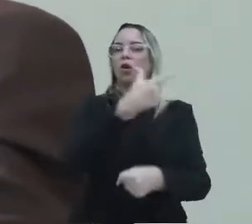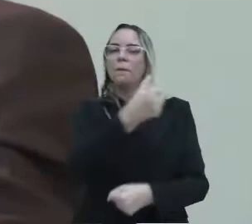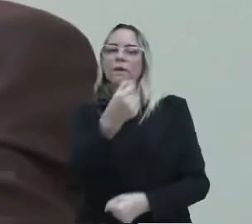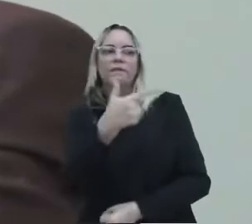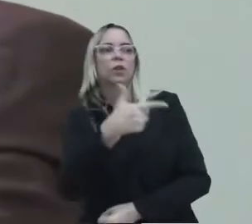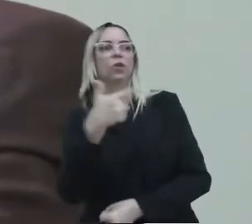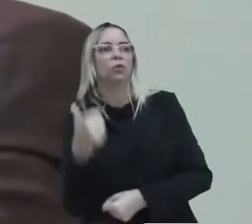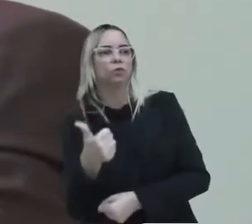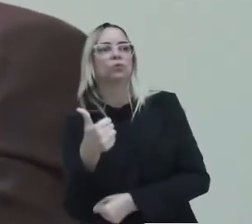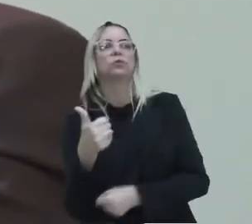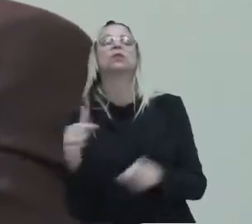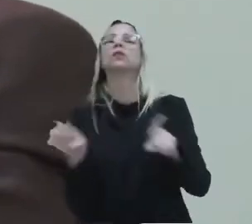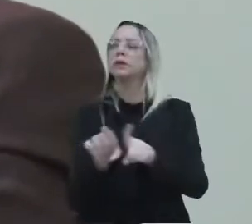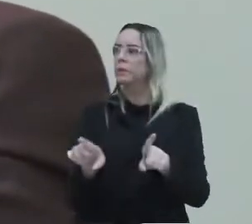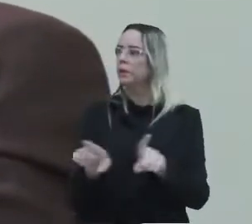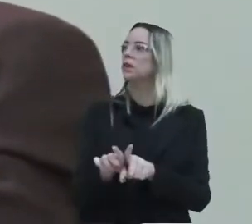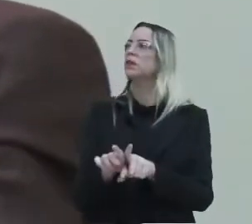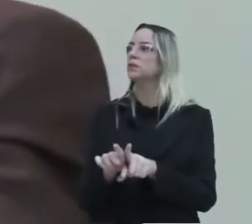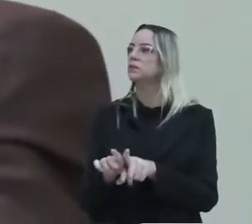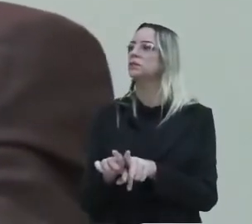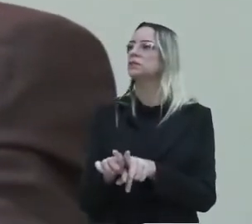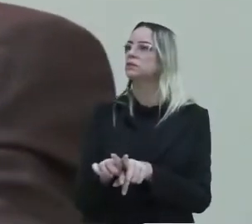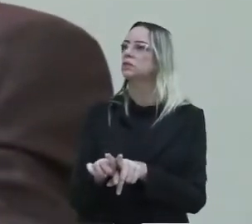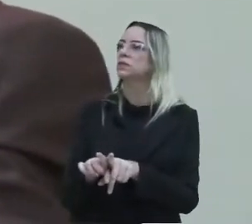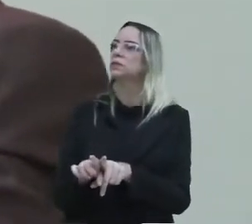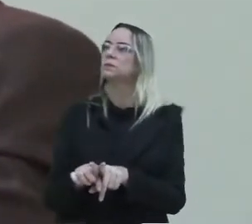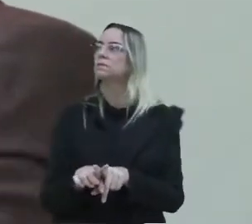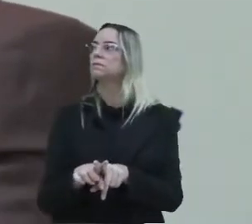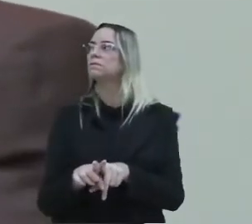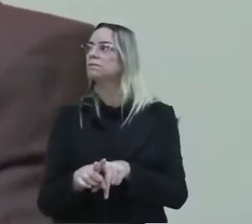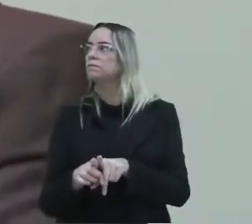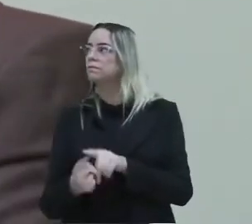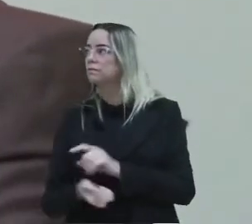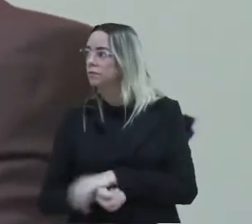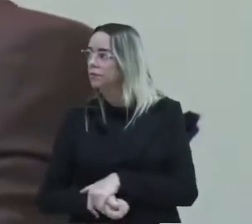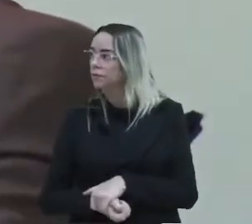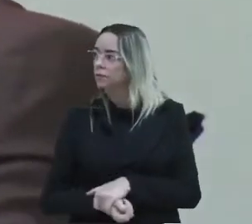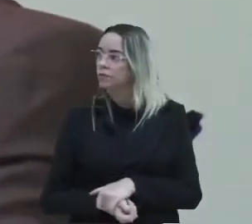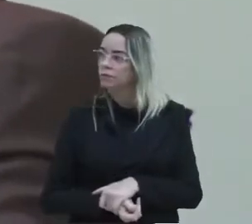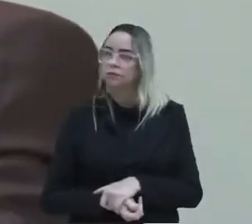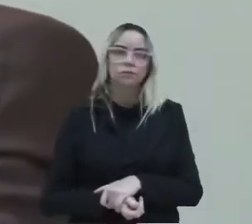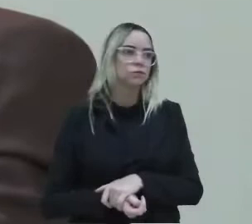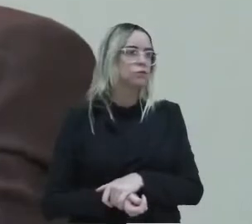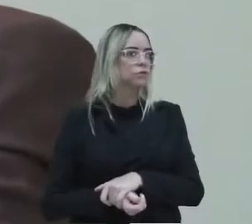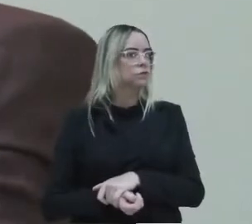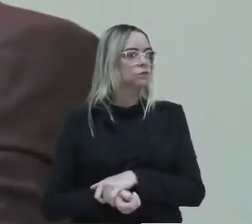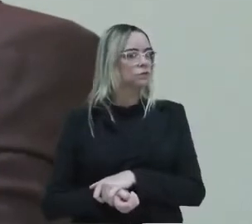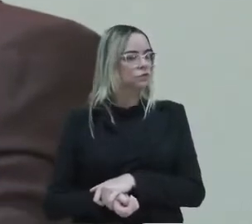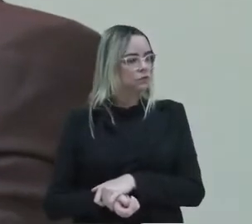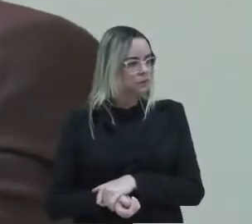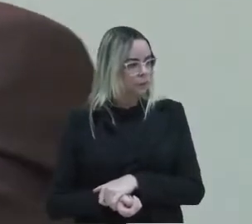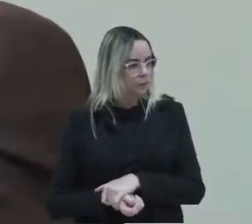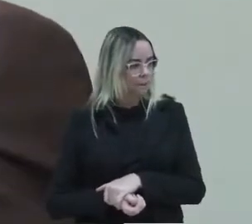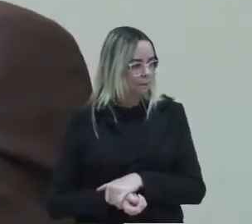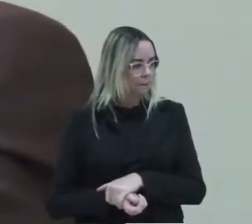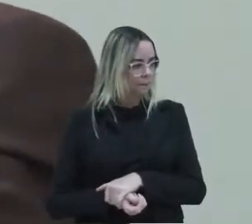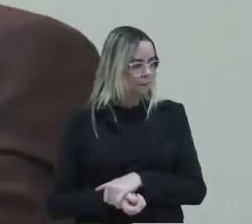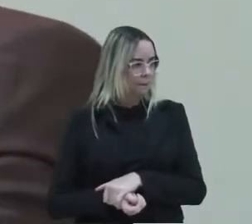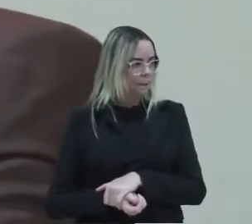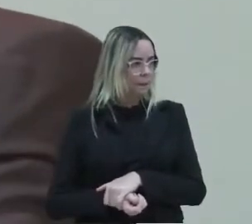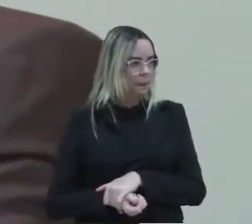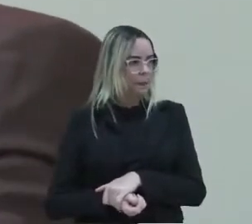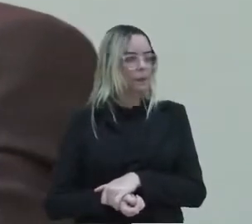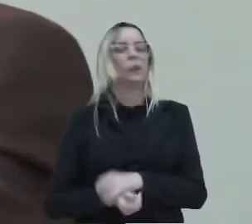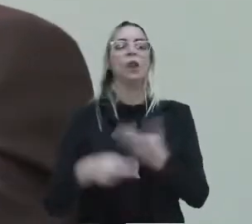Bem como foi recebido os prédios públicos no que diz respeito à infraestrutura, móveis e